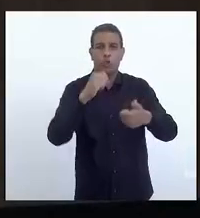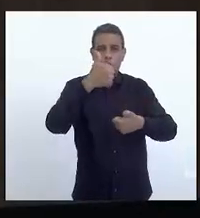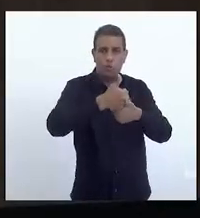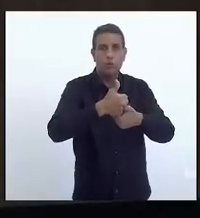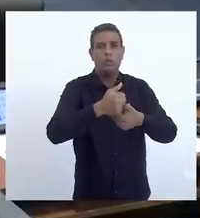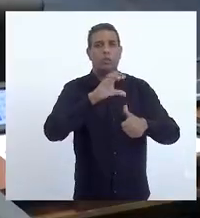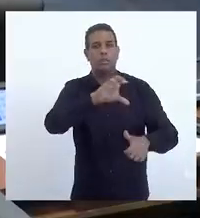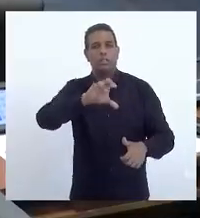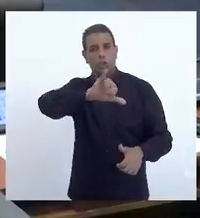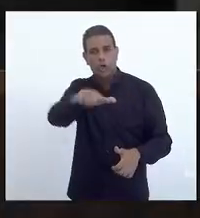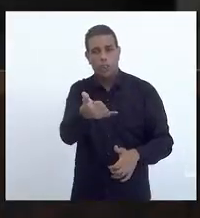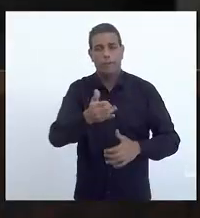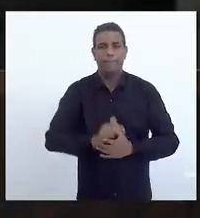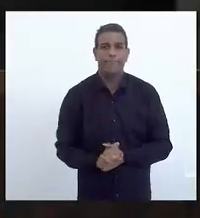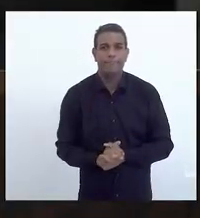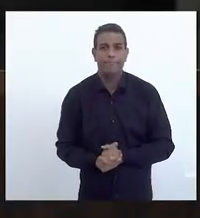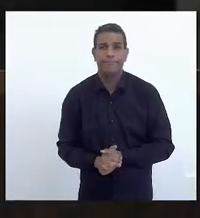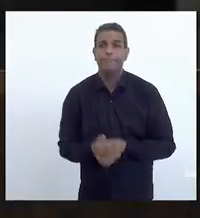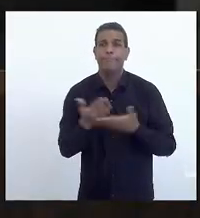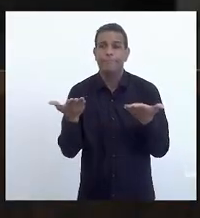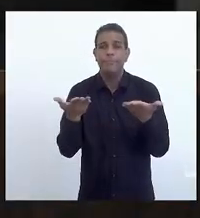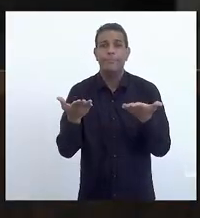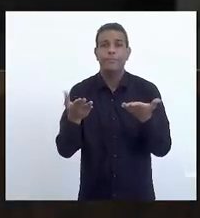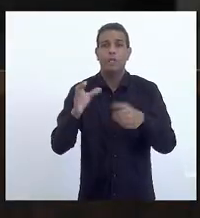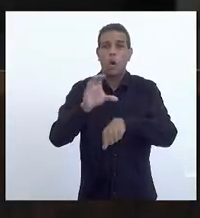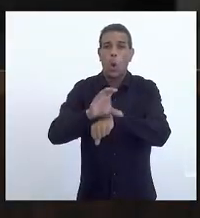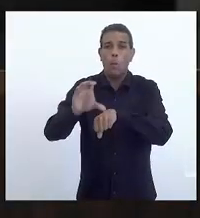CCJ. Pela Comissão de Minas e Energia,